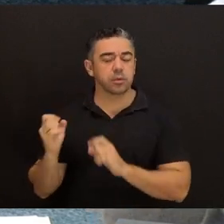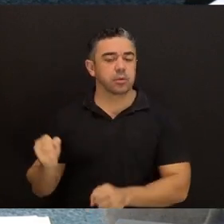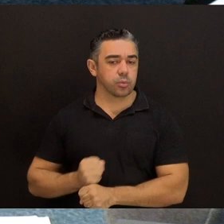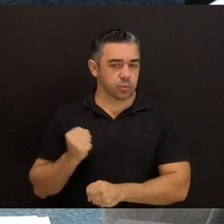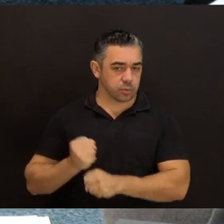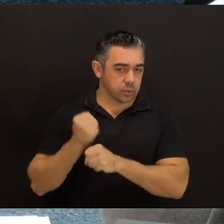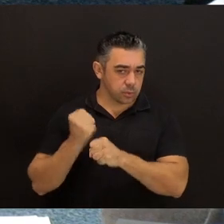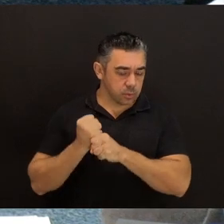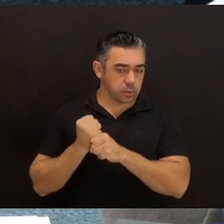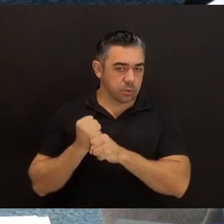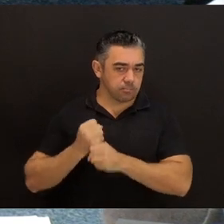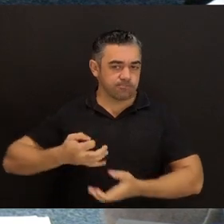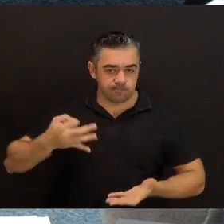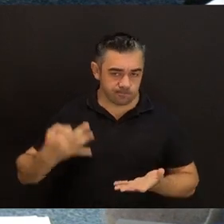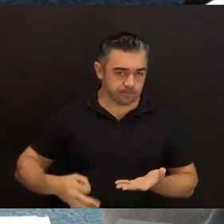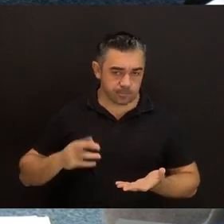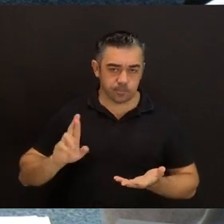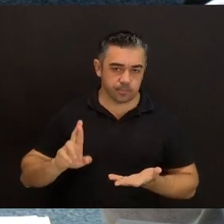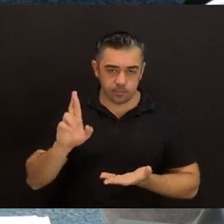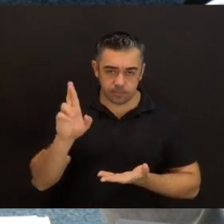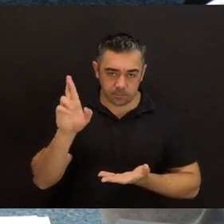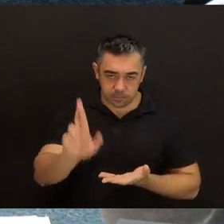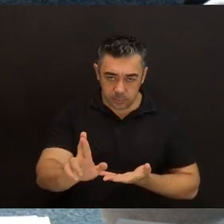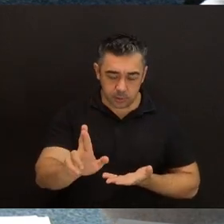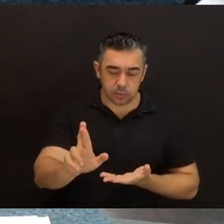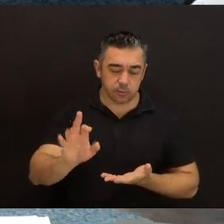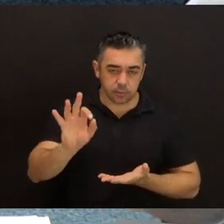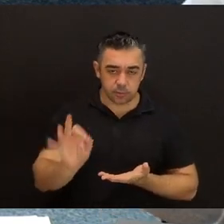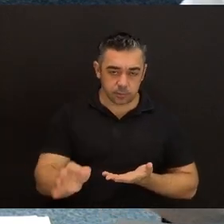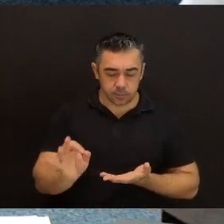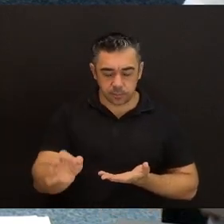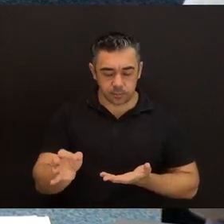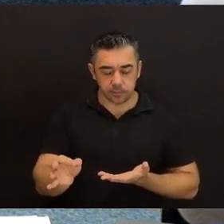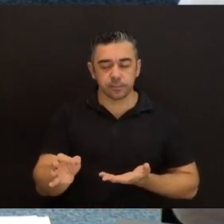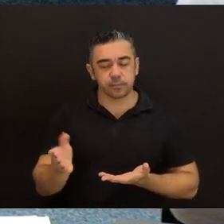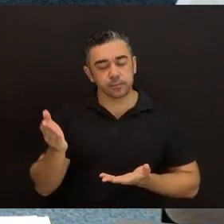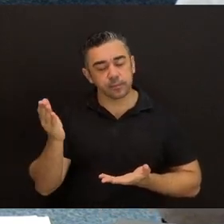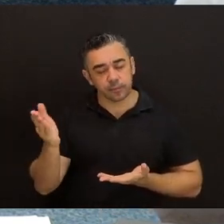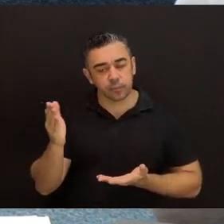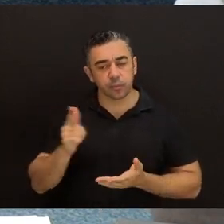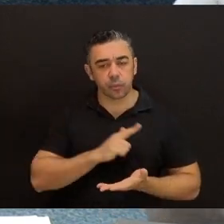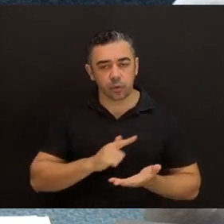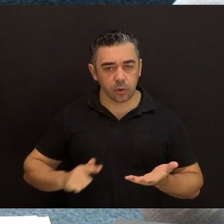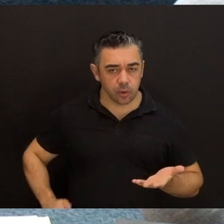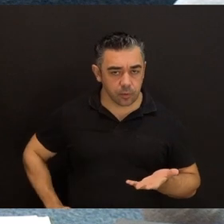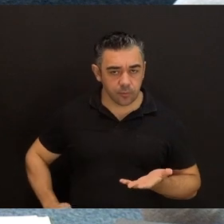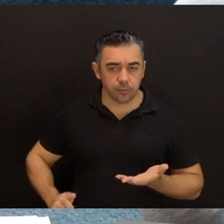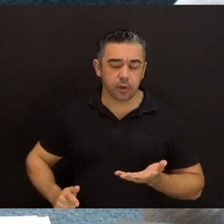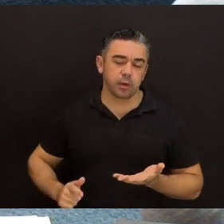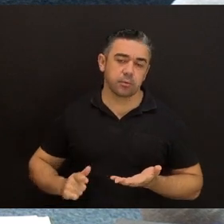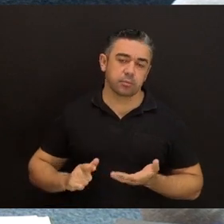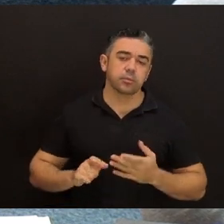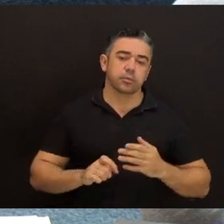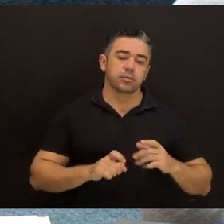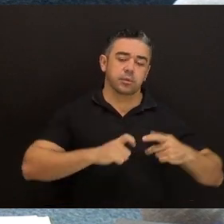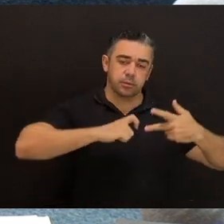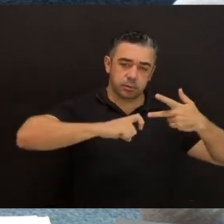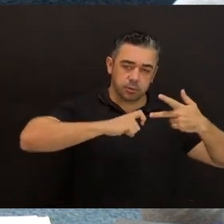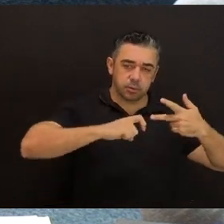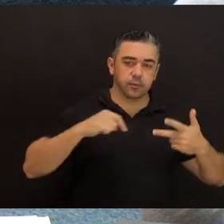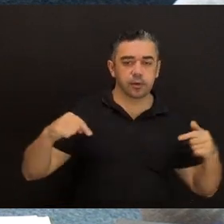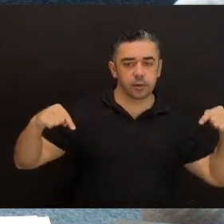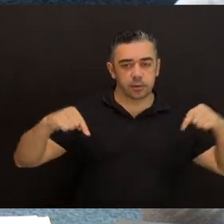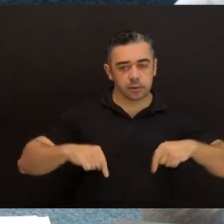graças a boa representatividade perante lá no governo executivo feito aqui